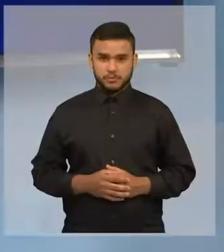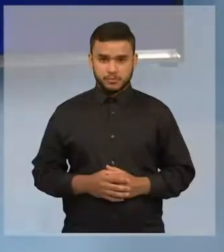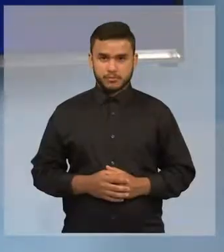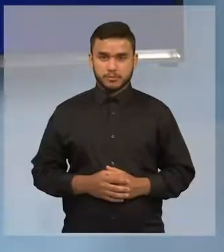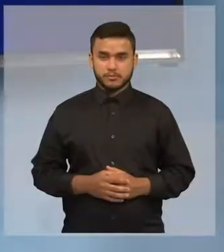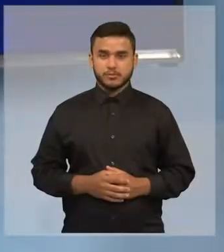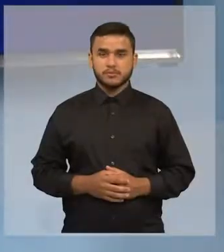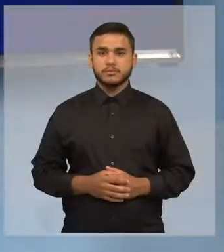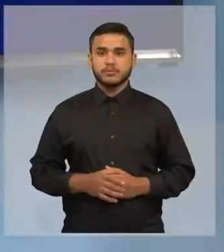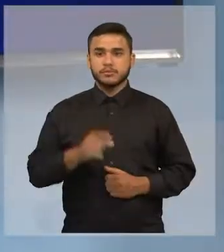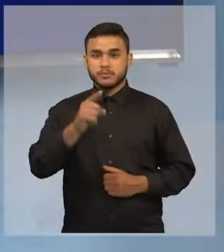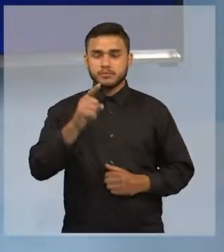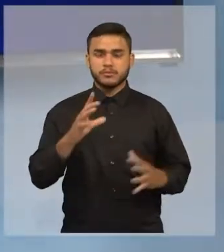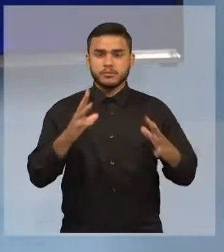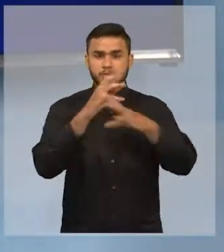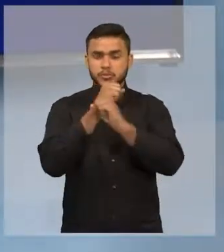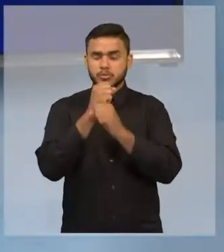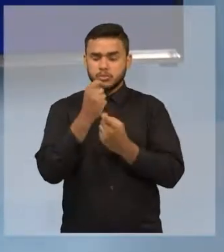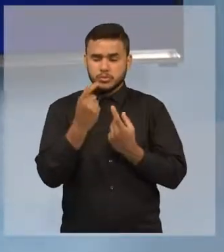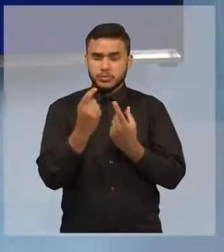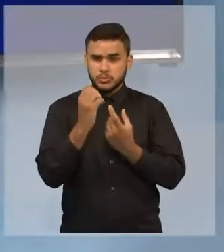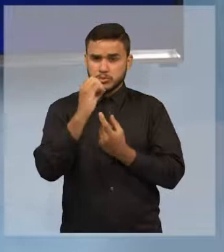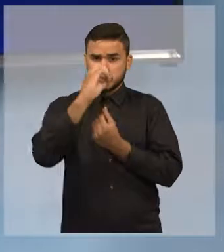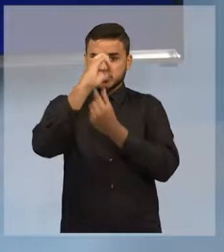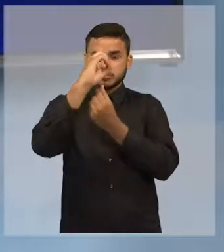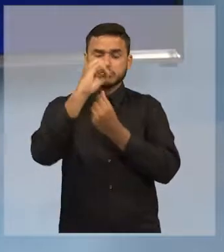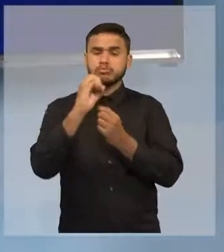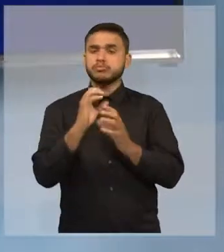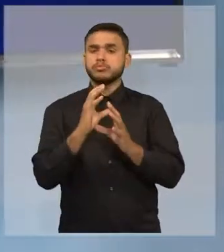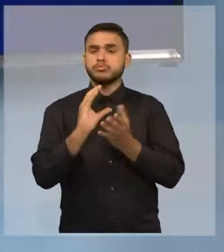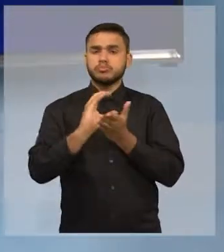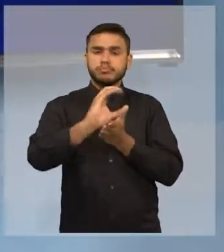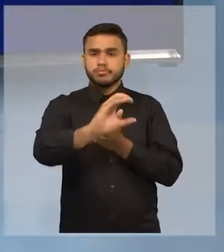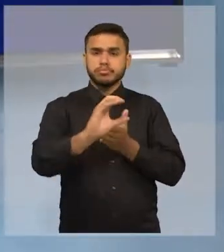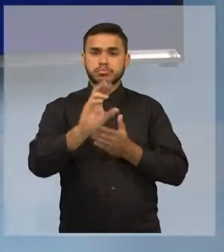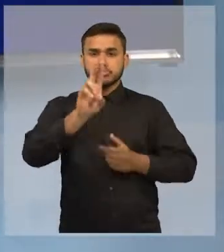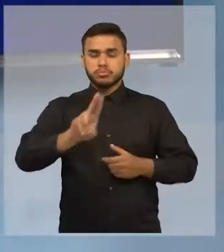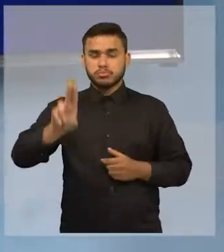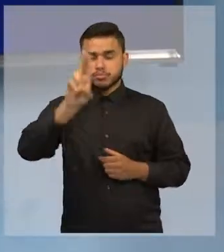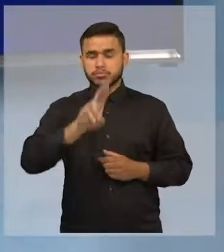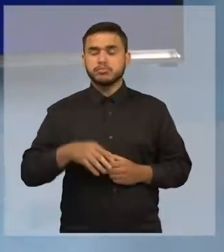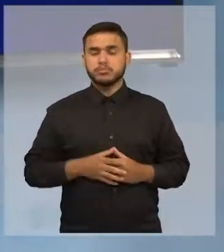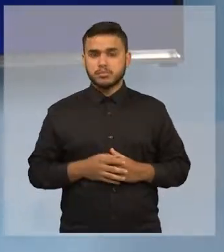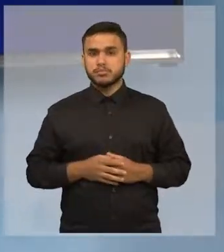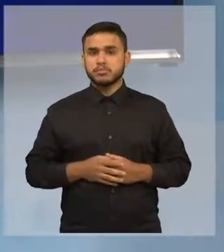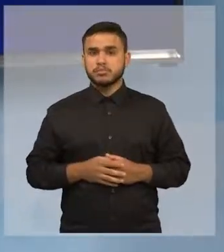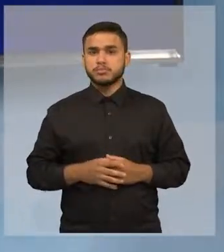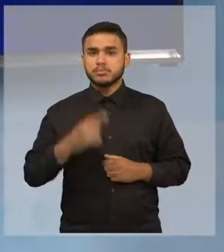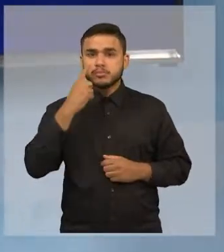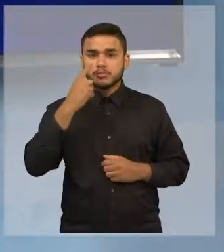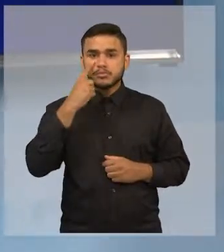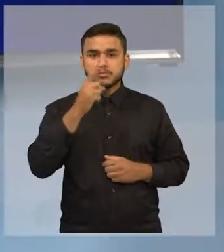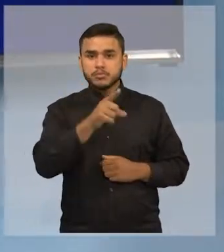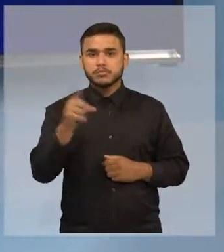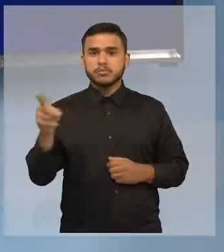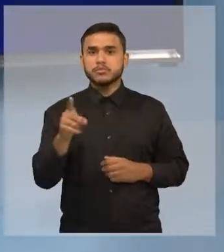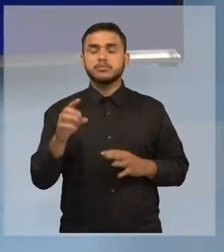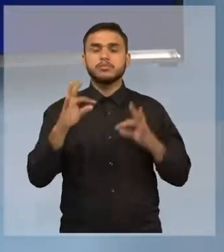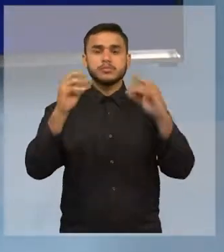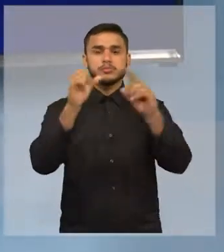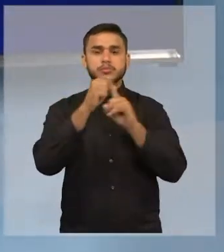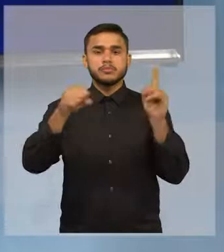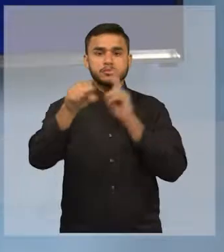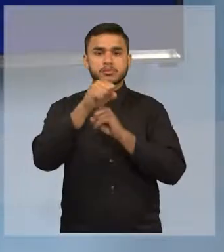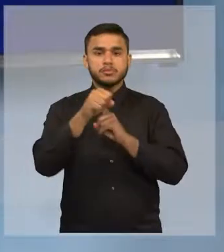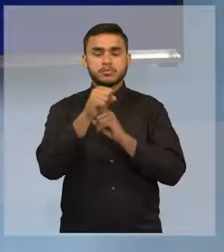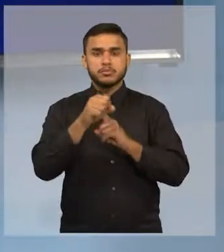O contingenciamento do orçamento das universidades serviu para uma coisa: acordar parte da sociedade que